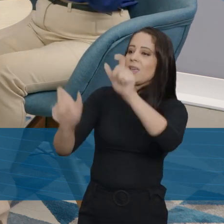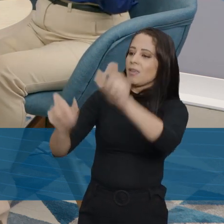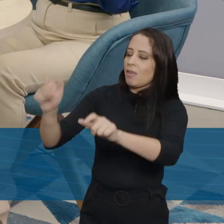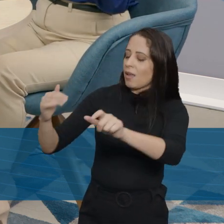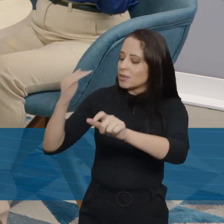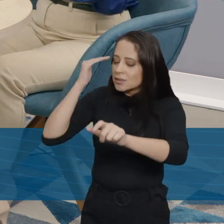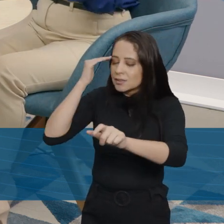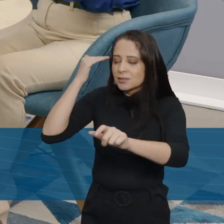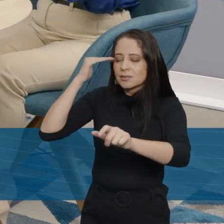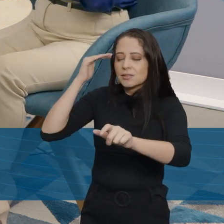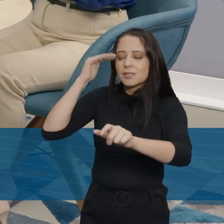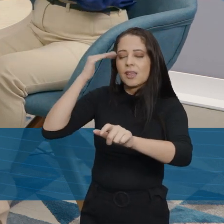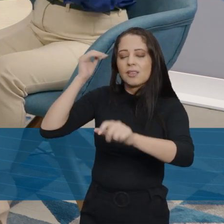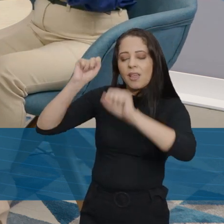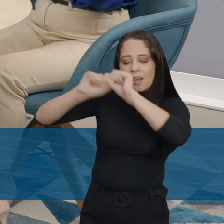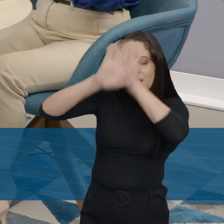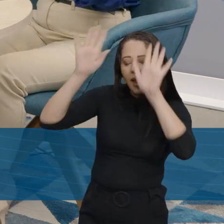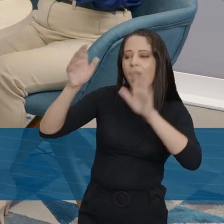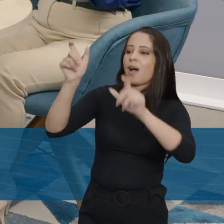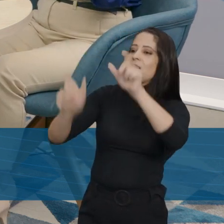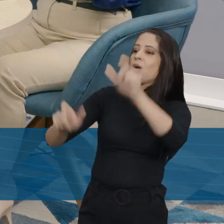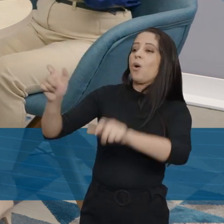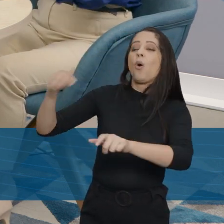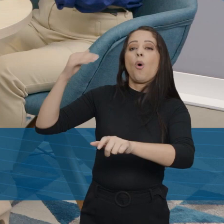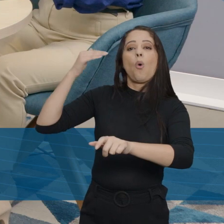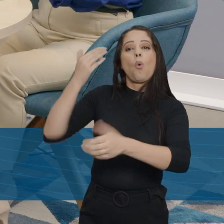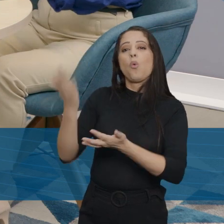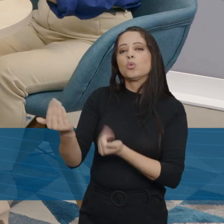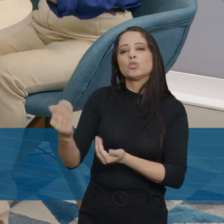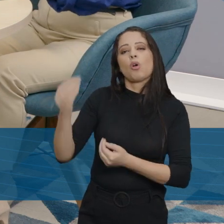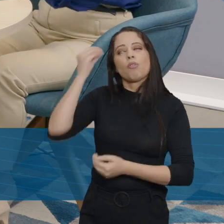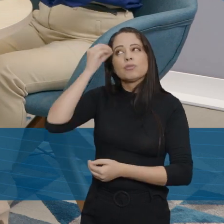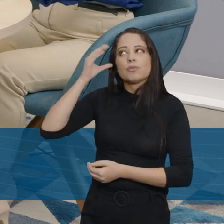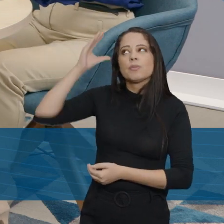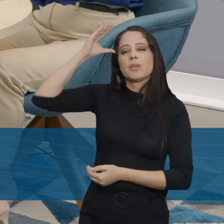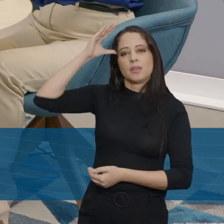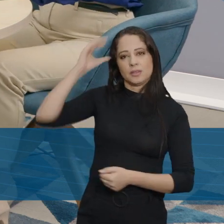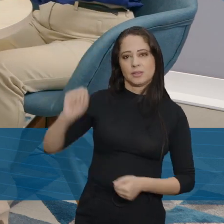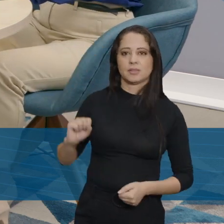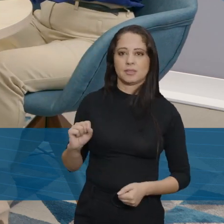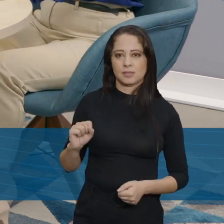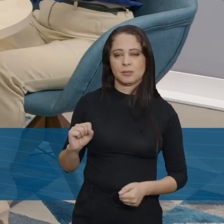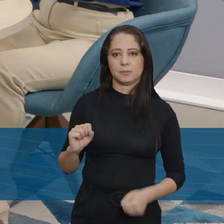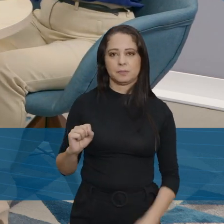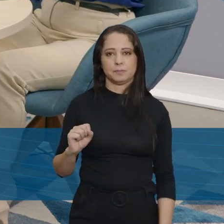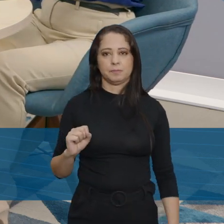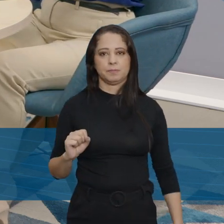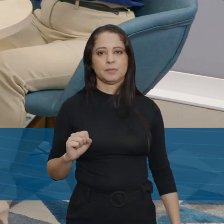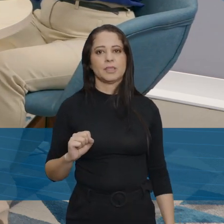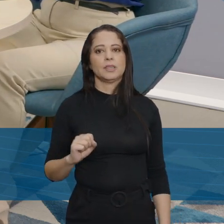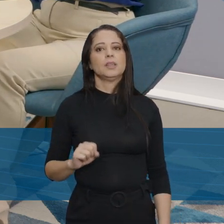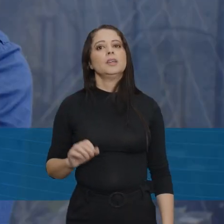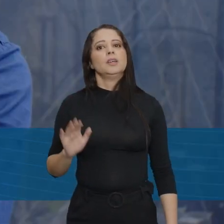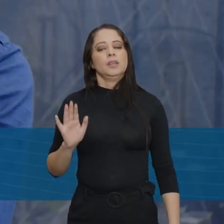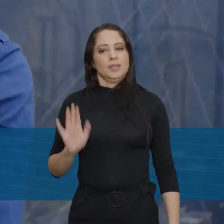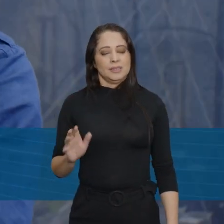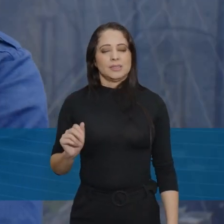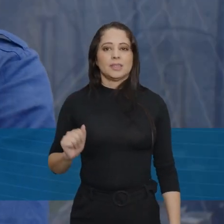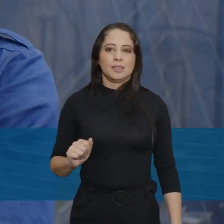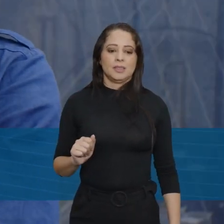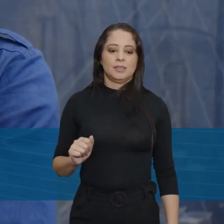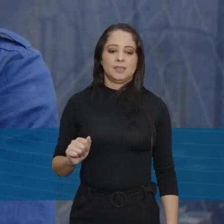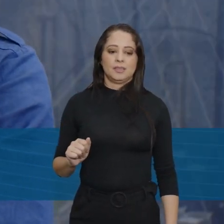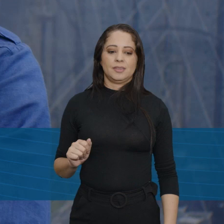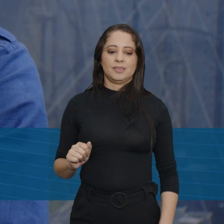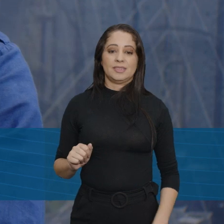se descobrirem seus talentos, saberem quem eles são dentro de uma sociedade que tem muitas possibilidades, né? Só